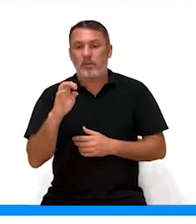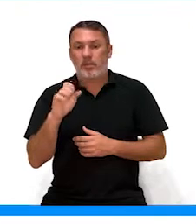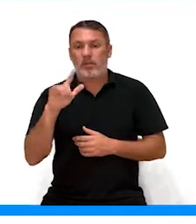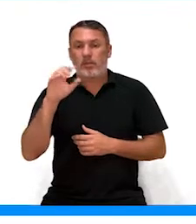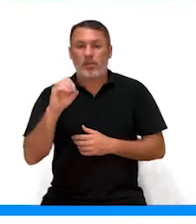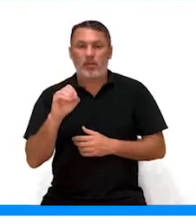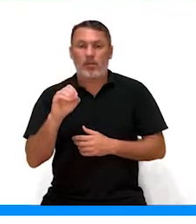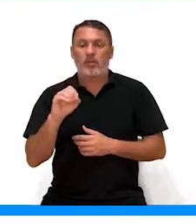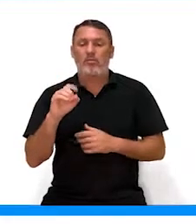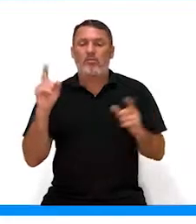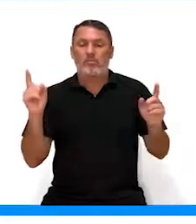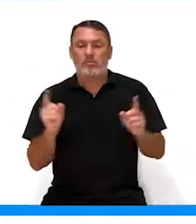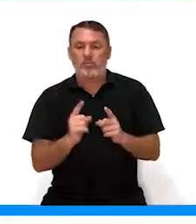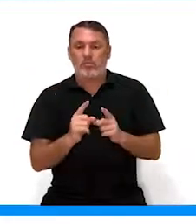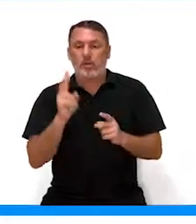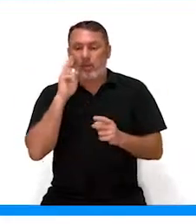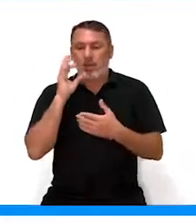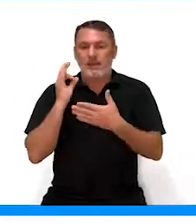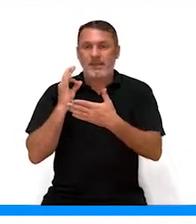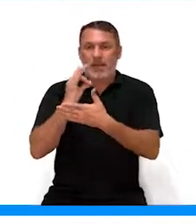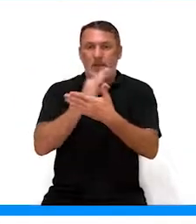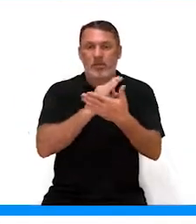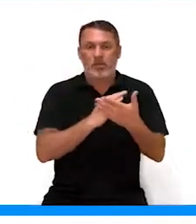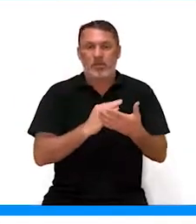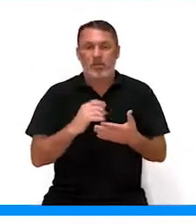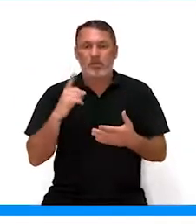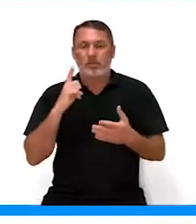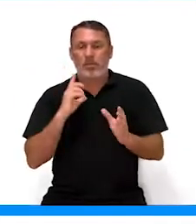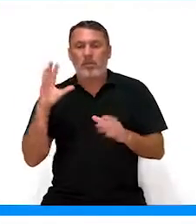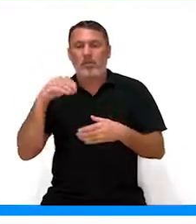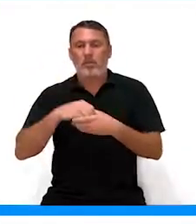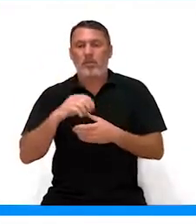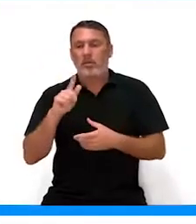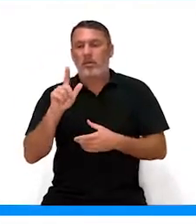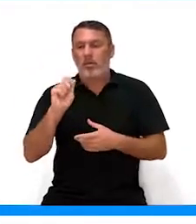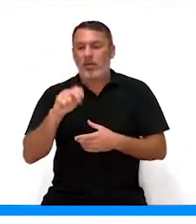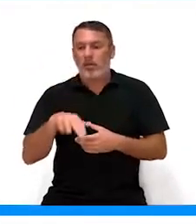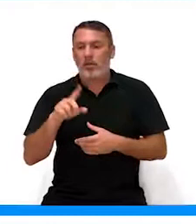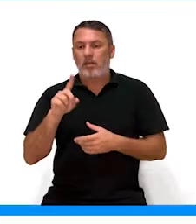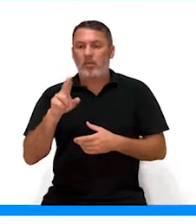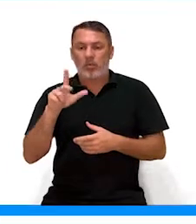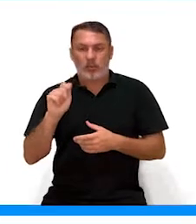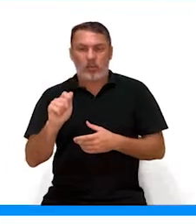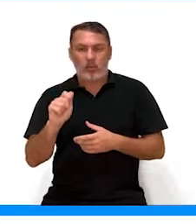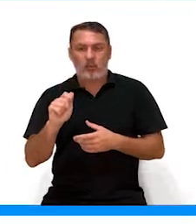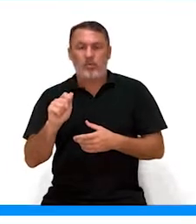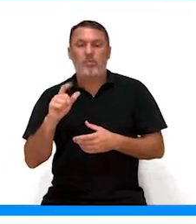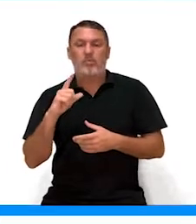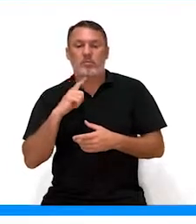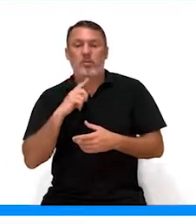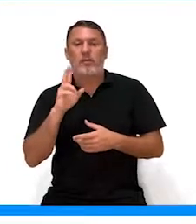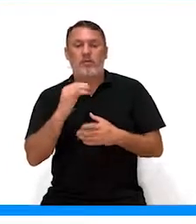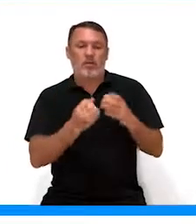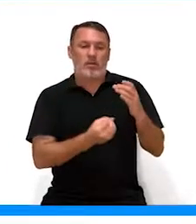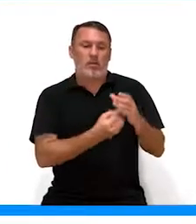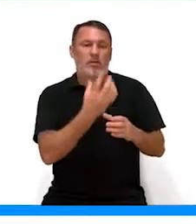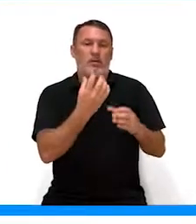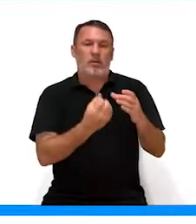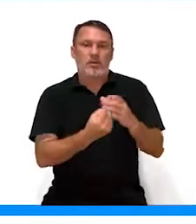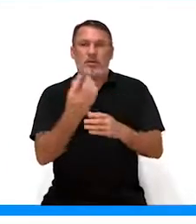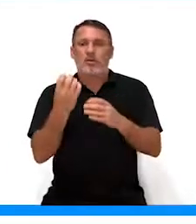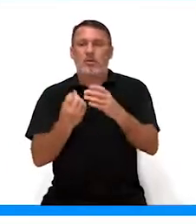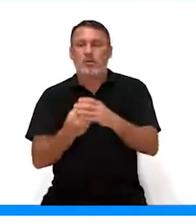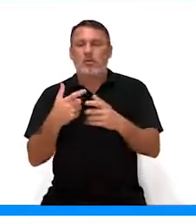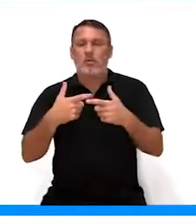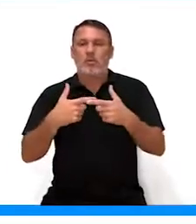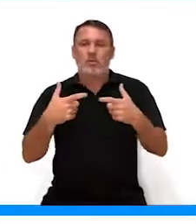tecido epitelial. Aconteceu uma proliferação de células, que foi o início da formação da glândula. A glândula, então, vai